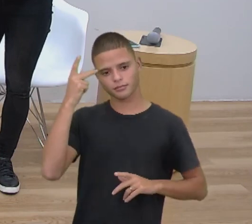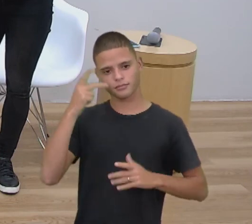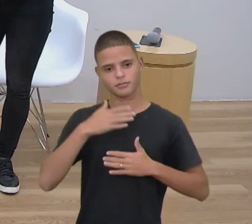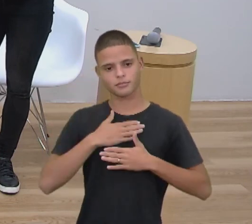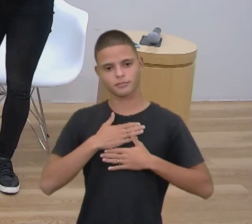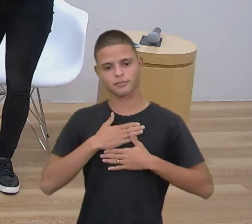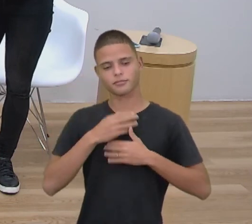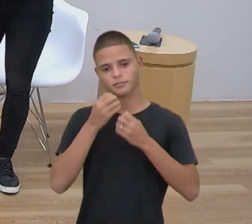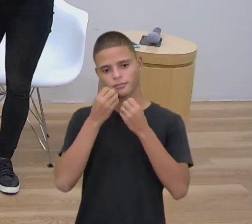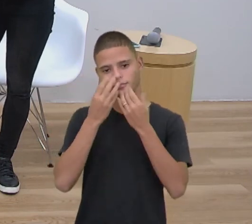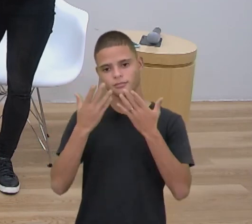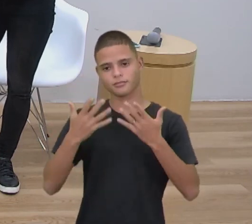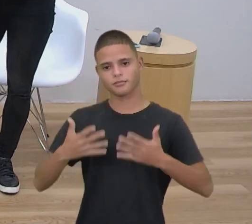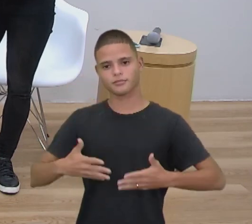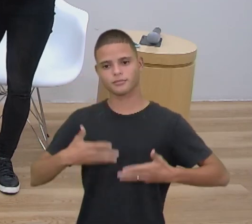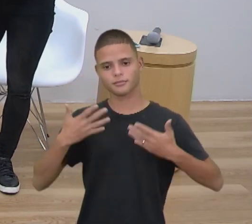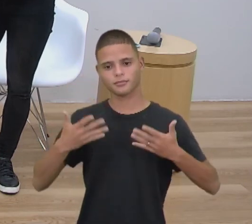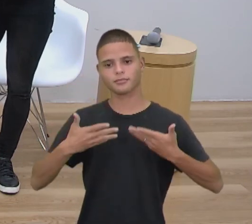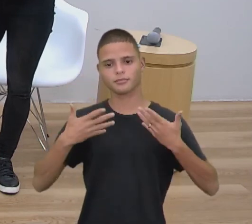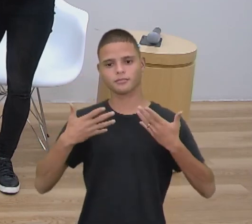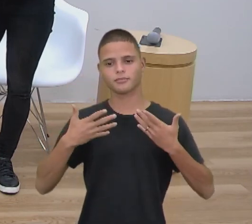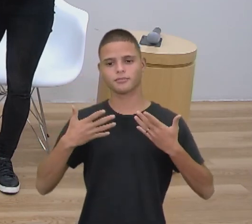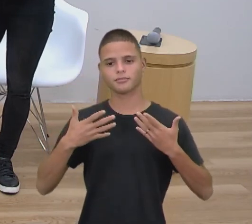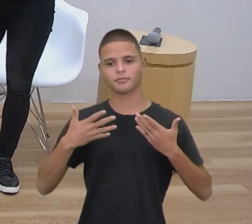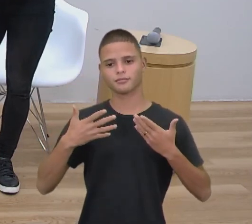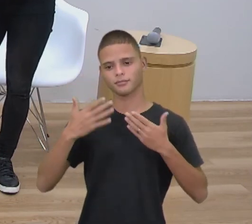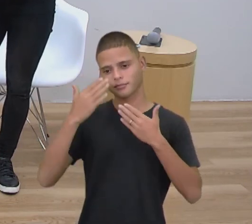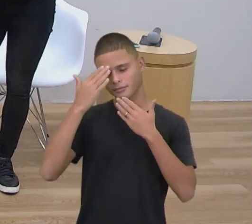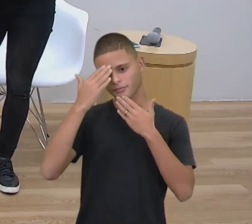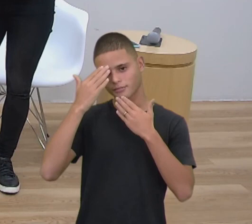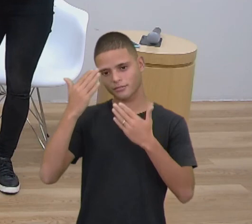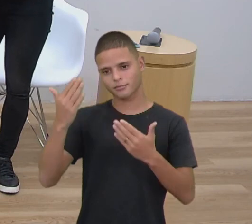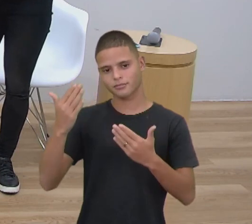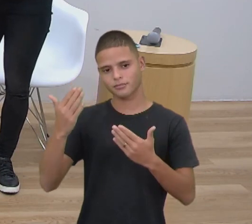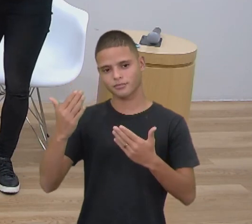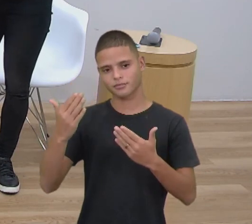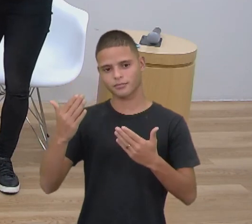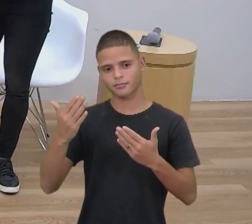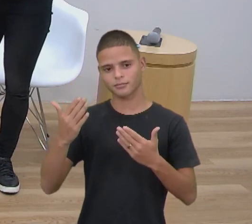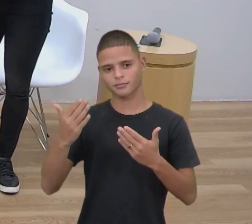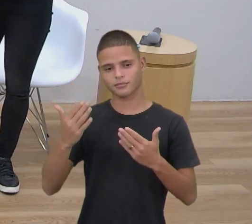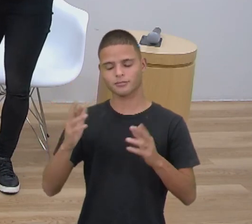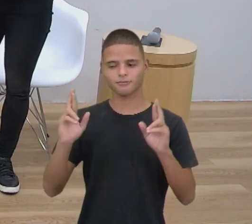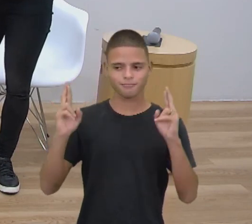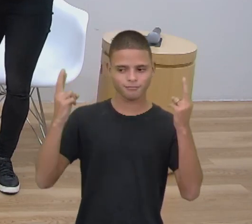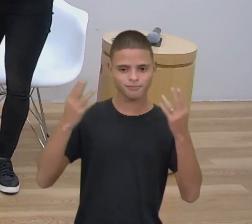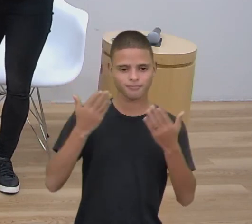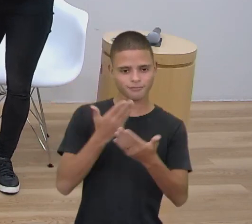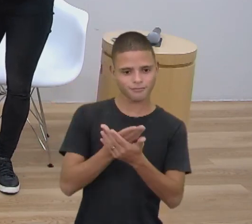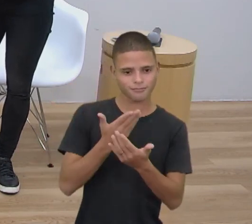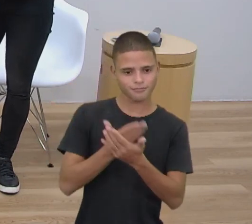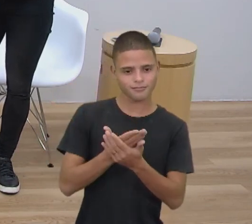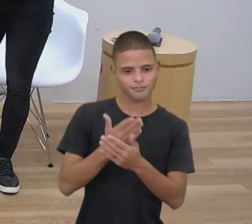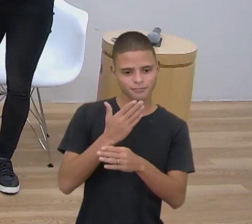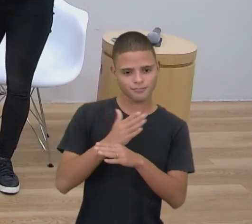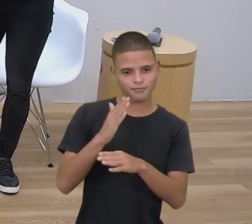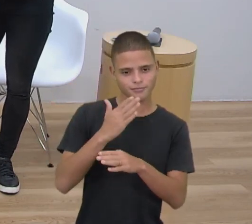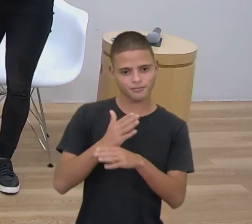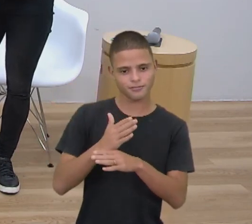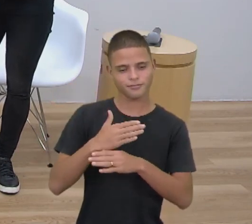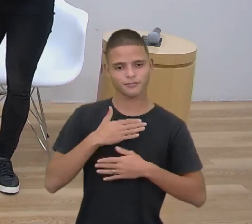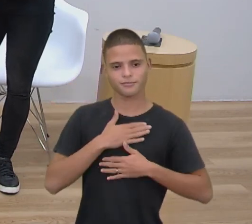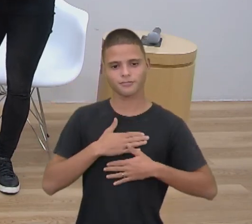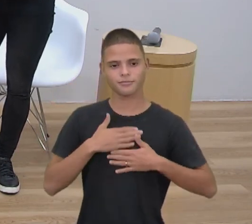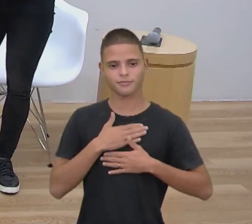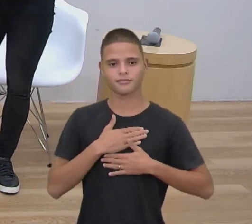muito bom, é muito gratificante. Eu só vou falar... Eu torço para todo mundo aí estudar bastante, entendeu? Gostar aí